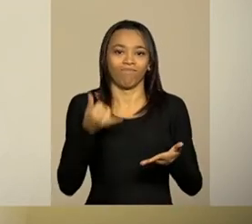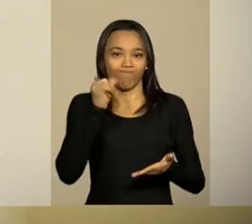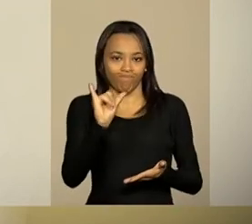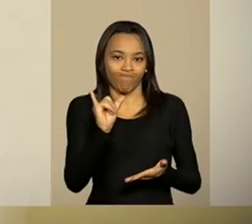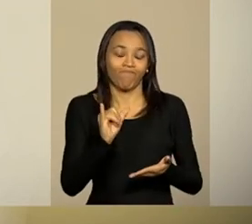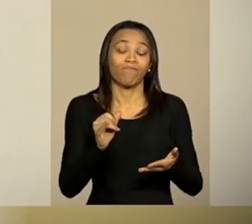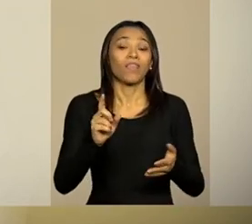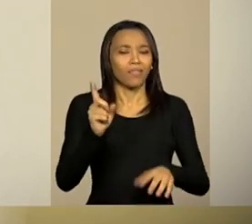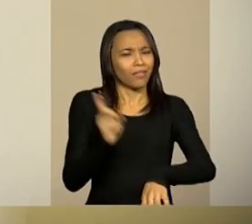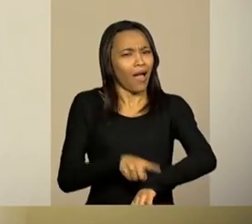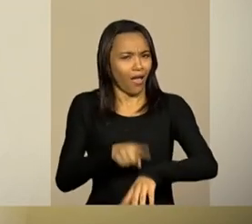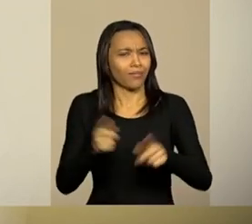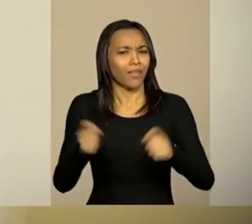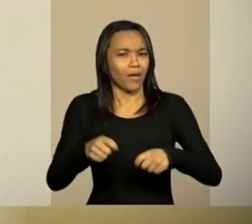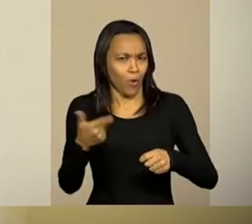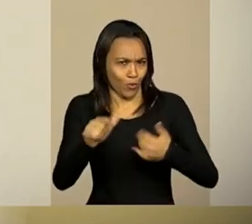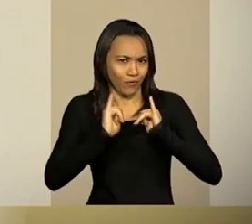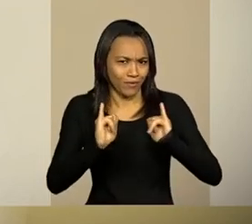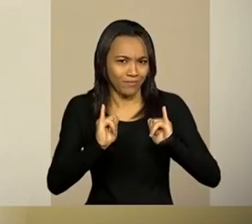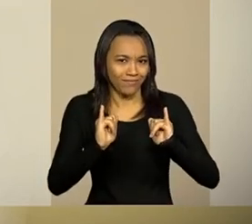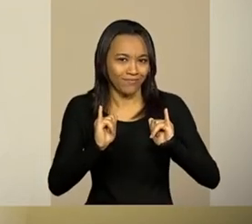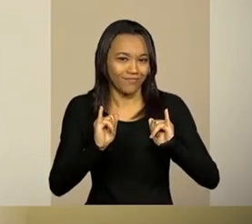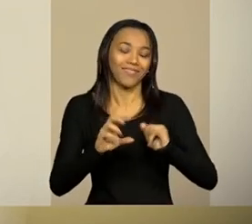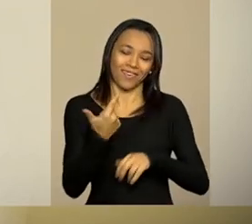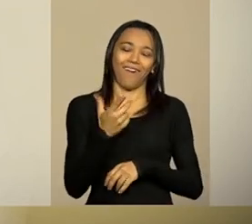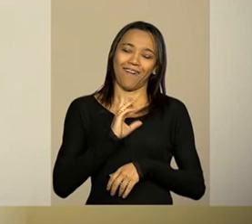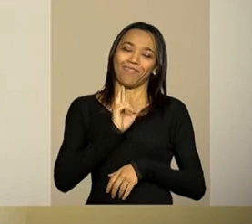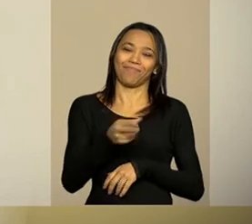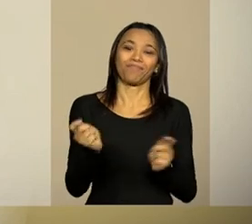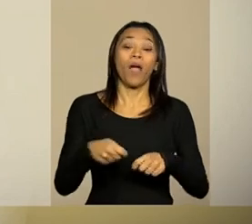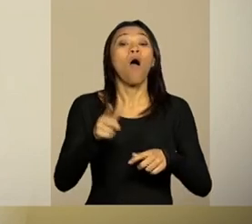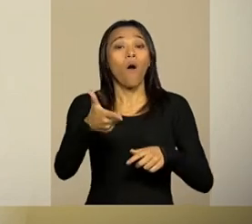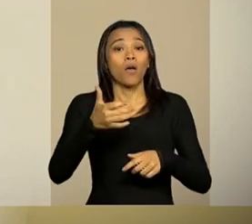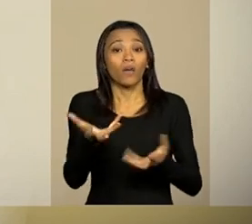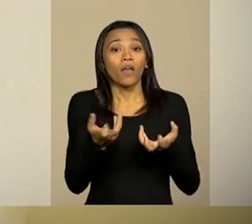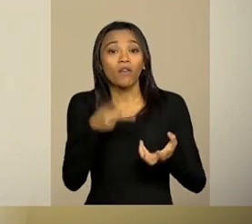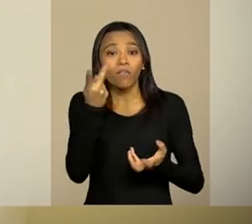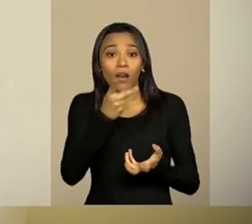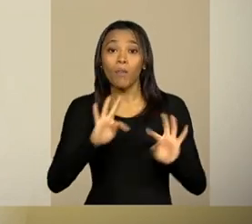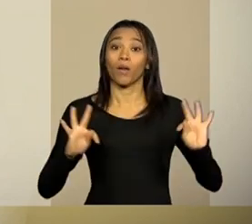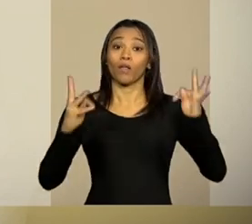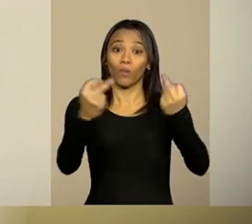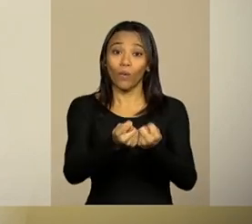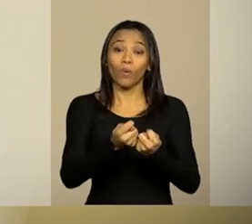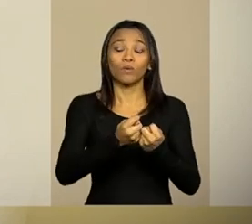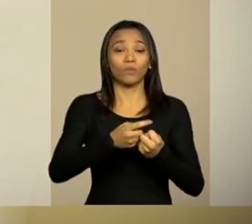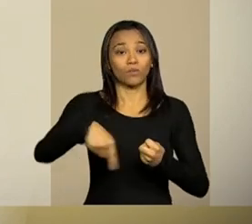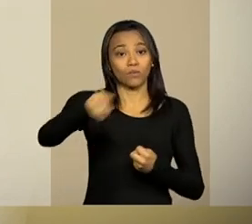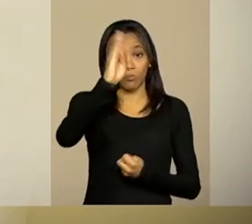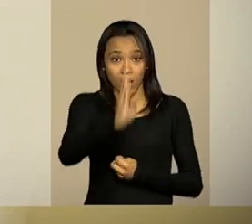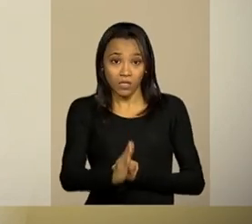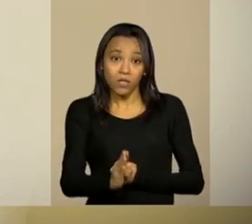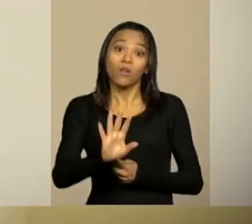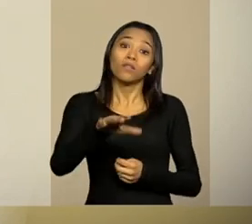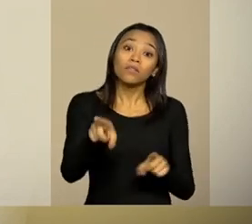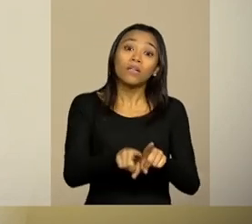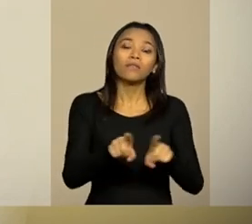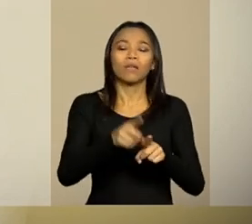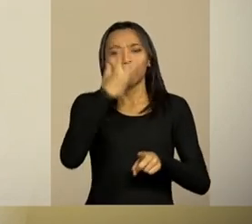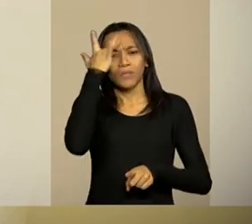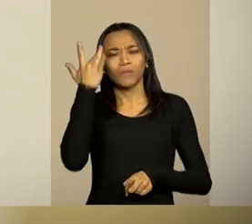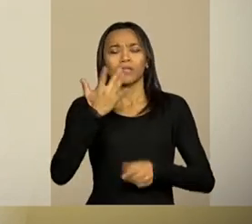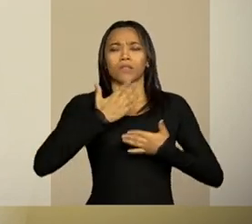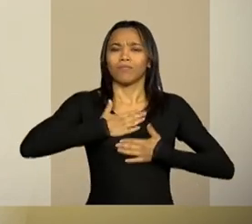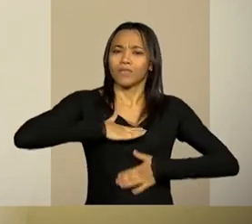colo de útero da tempo para mais um recado Luciano Eu quero falar para todos os brasileiros tantos que vão